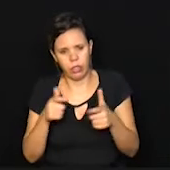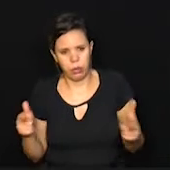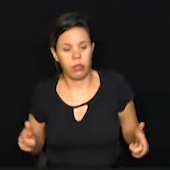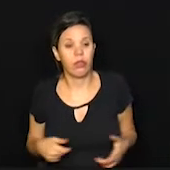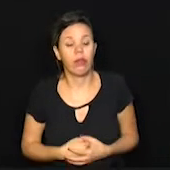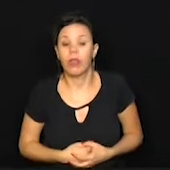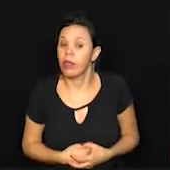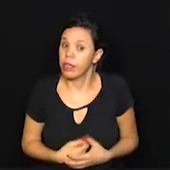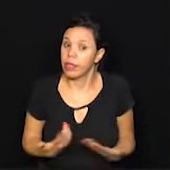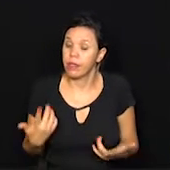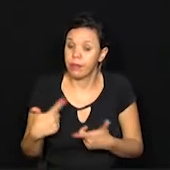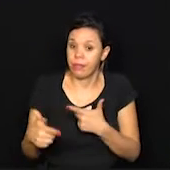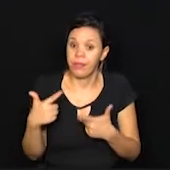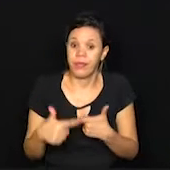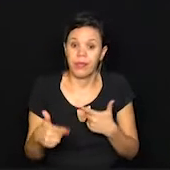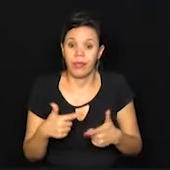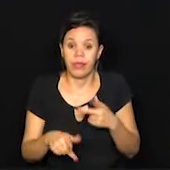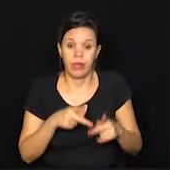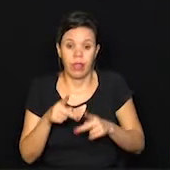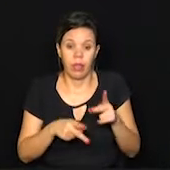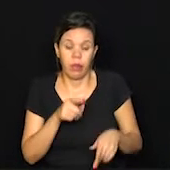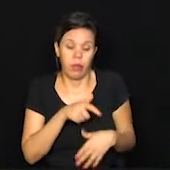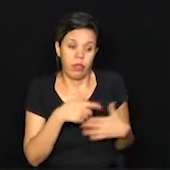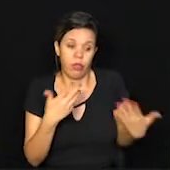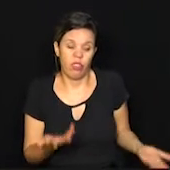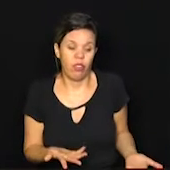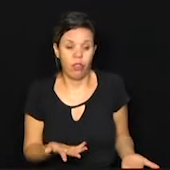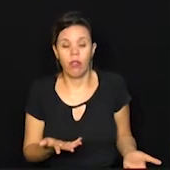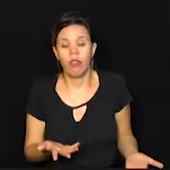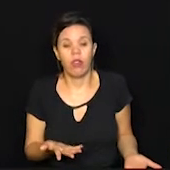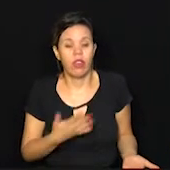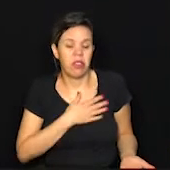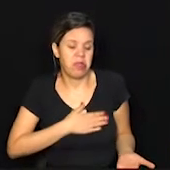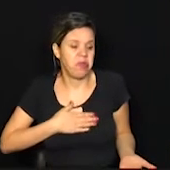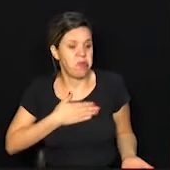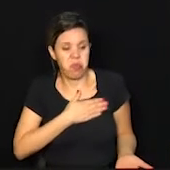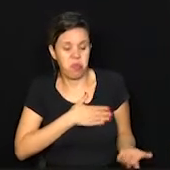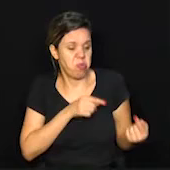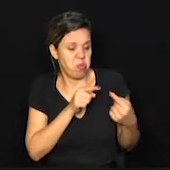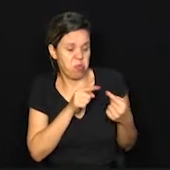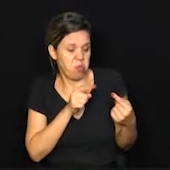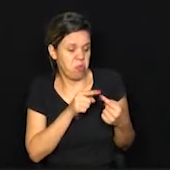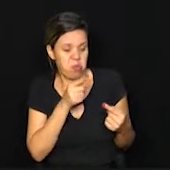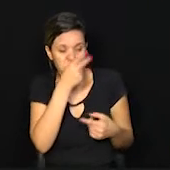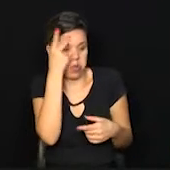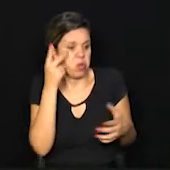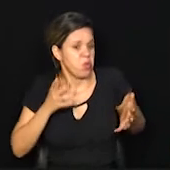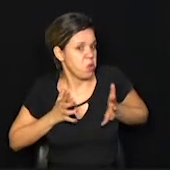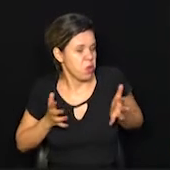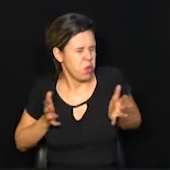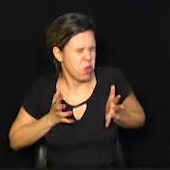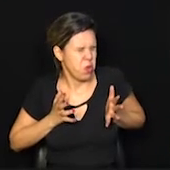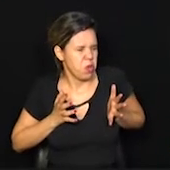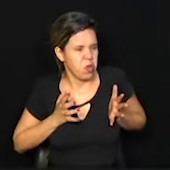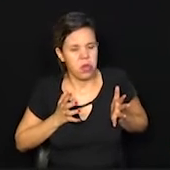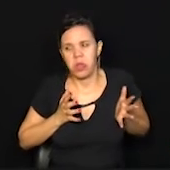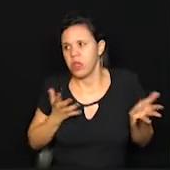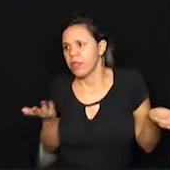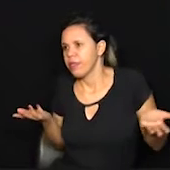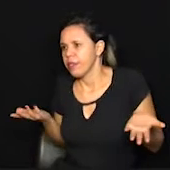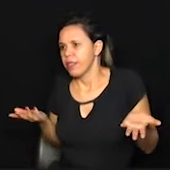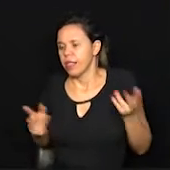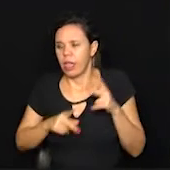povo é que o problema é que o povo para eles é o povo cheiroso Tá certo o rio os ricos EA classe média